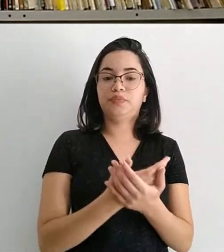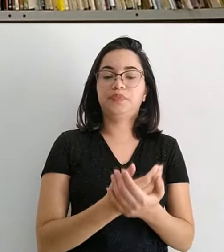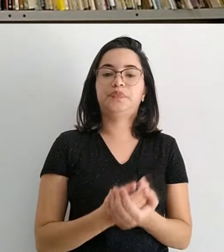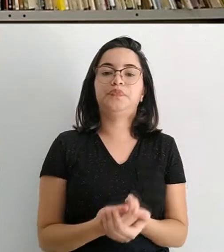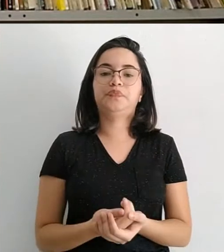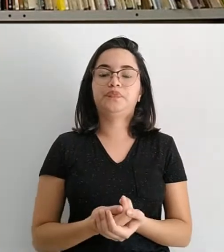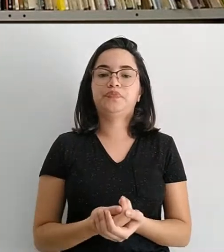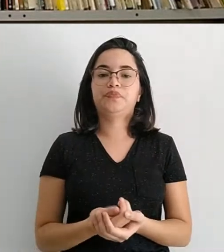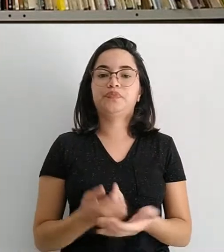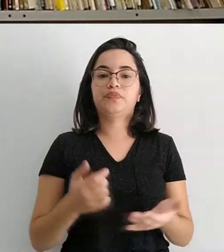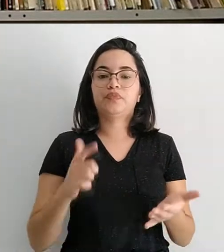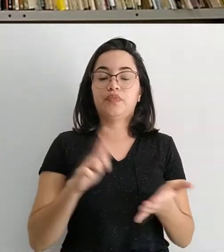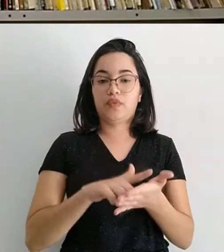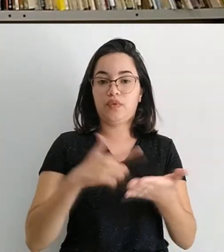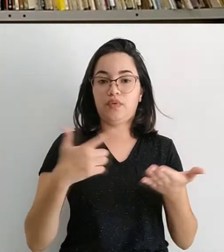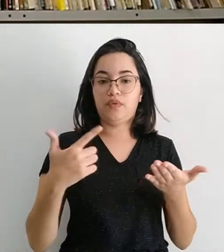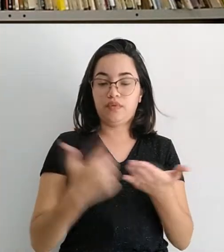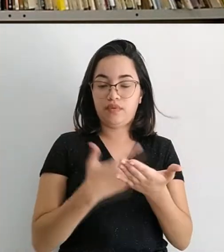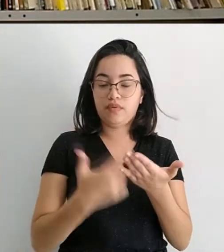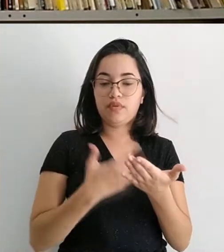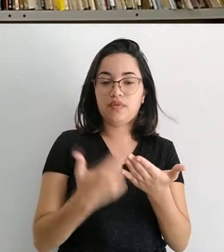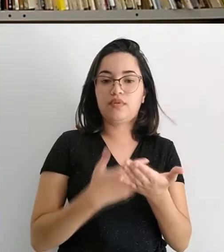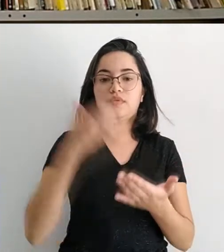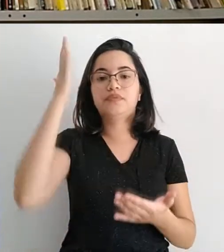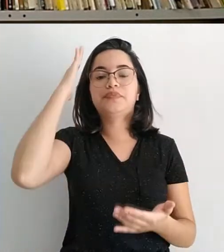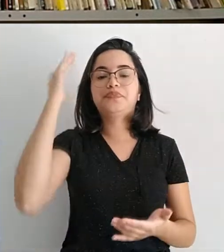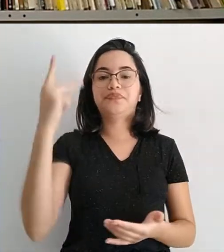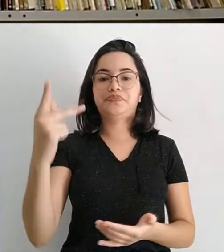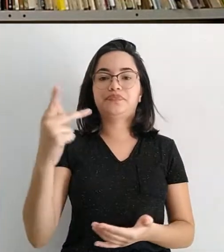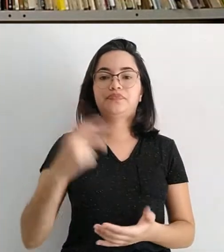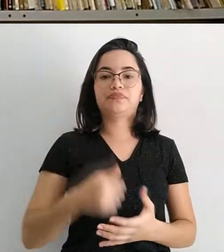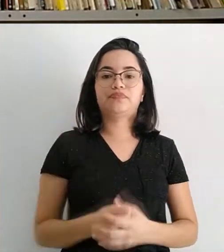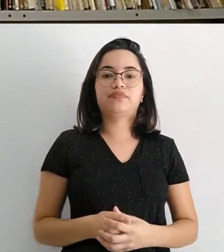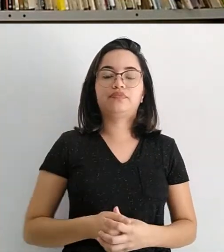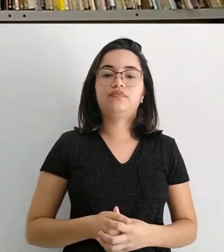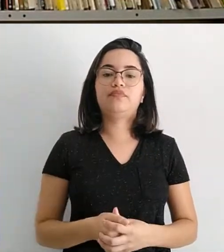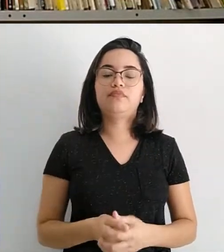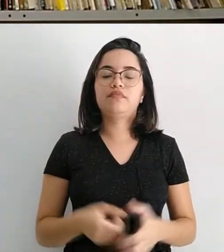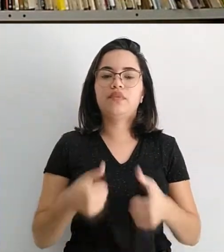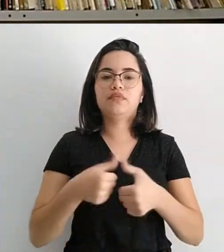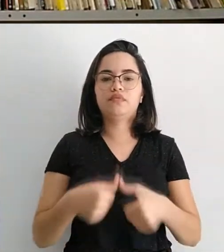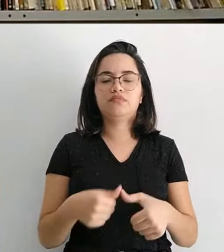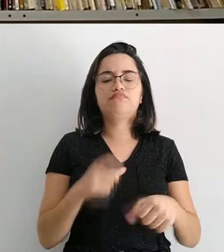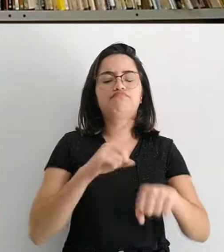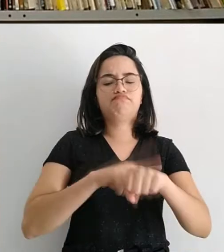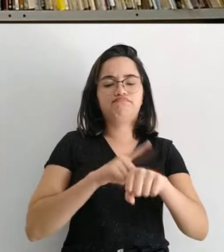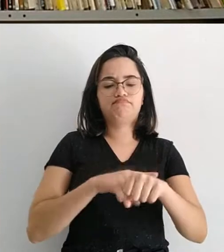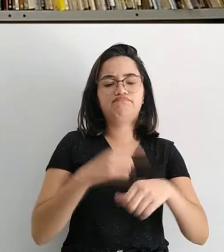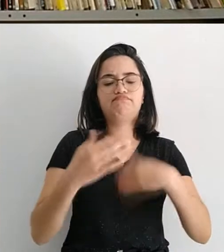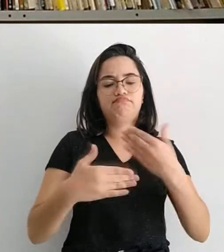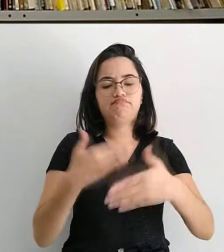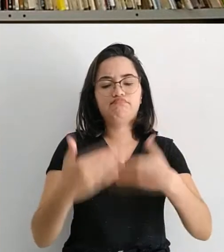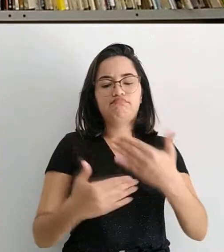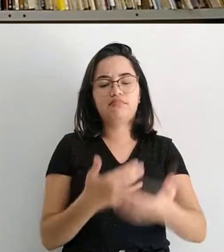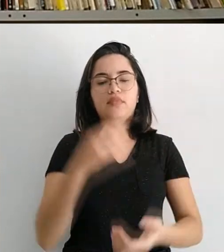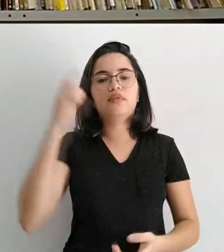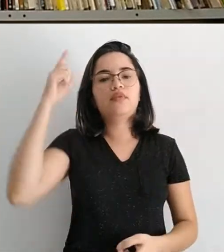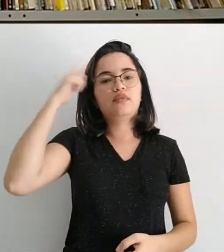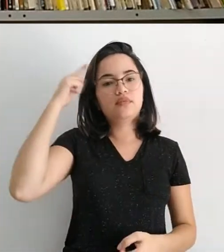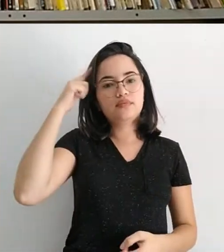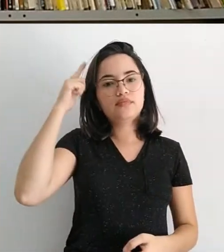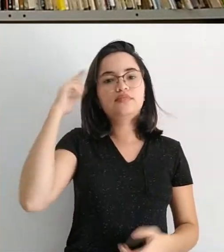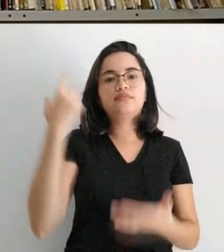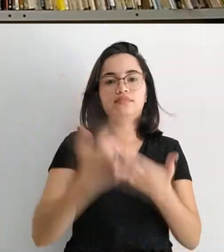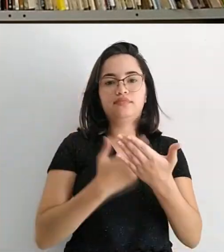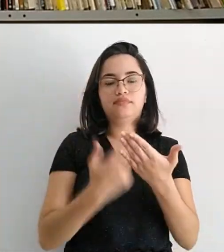estudo no livro de Provérbios e estamos já há algum tempo